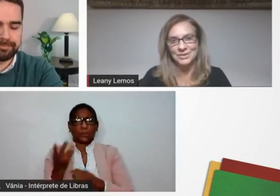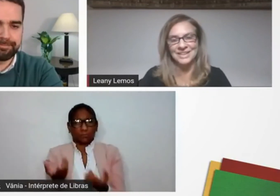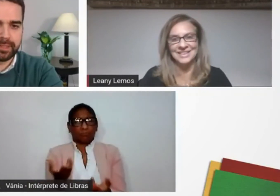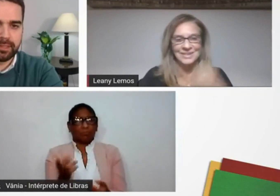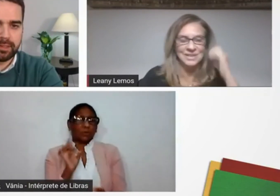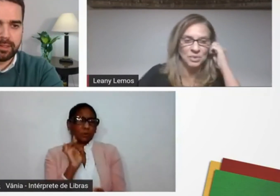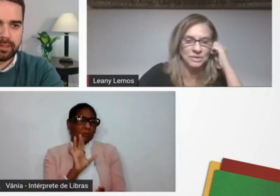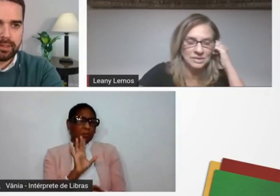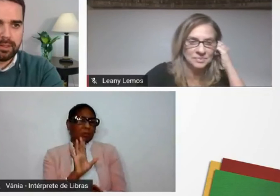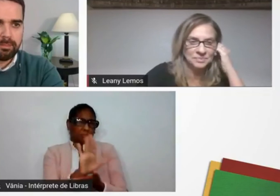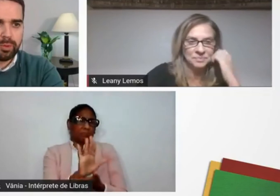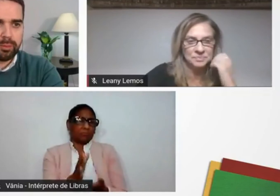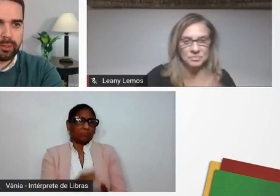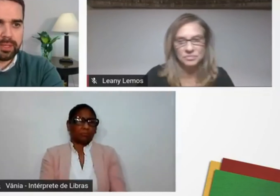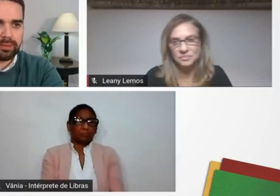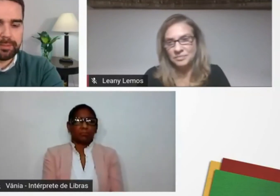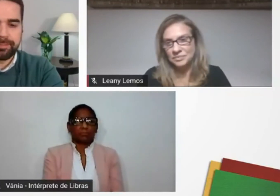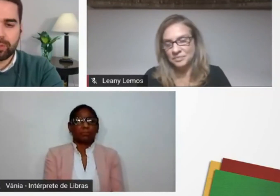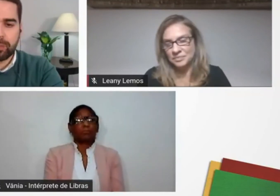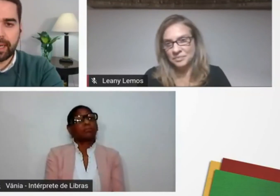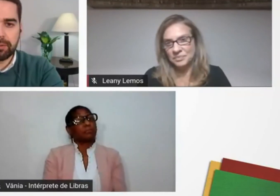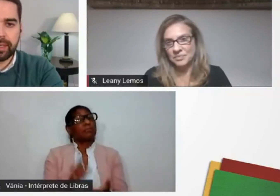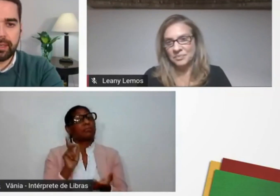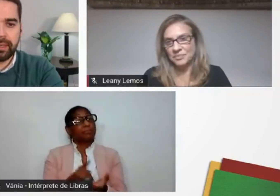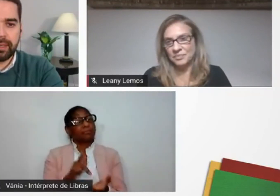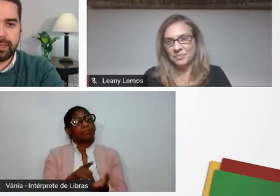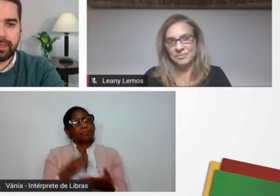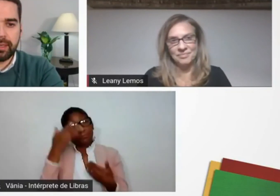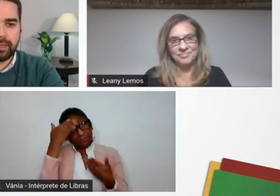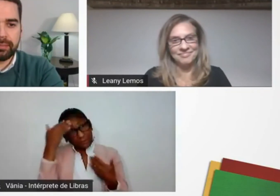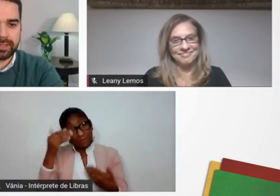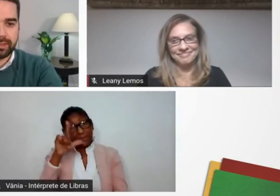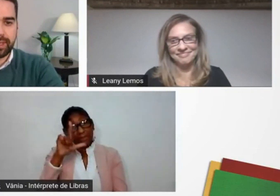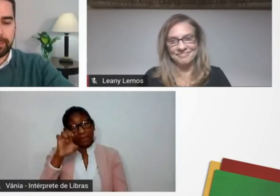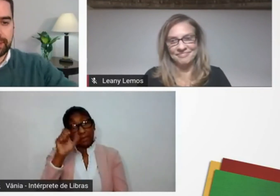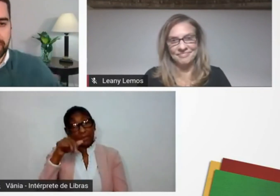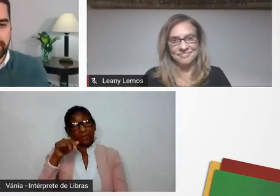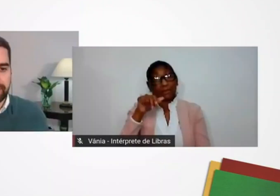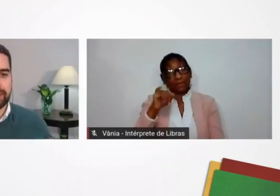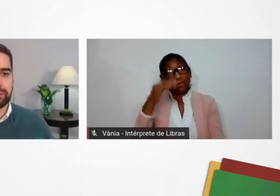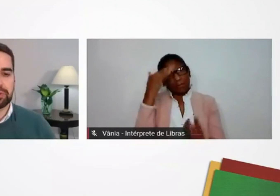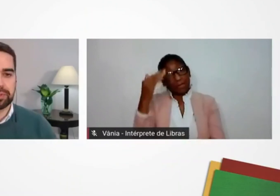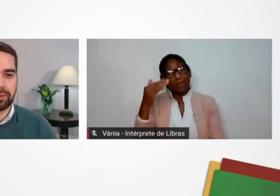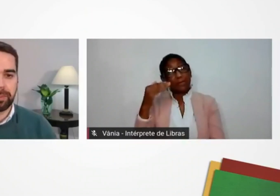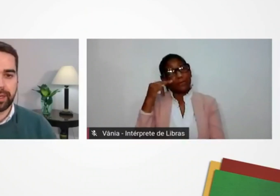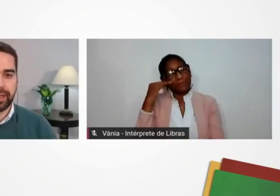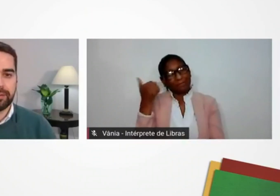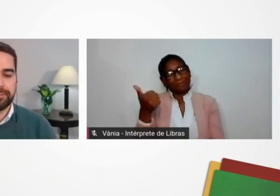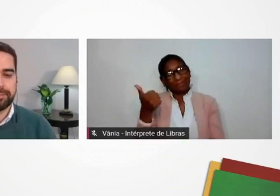contribuir na tua resposta. Muito bem observado. Muito obrigado, Leani, nossa intérprete de Libras, e a